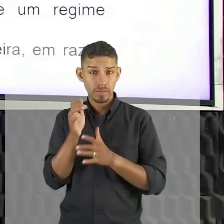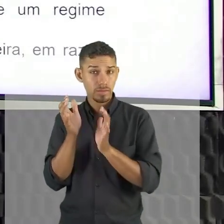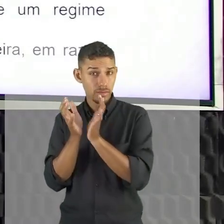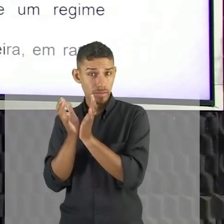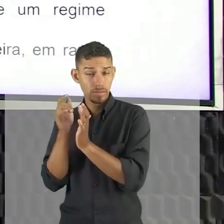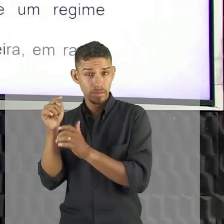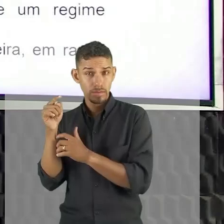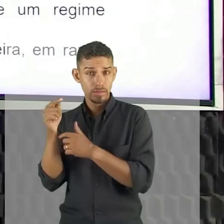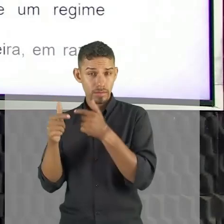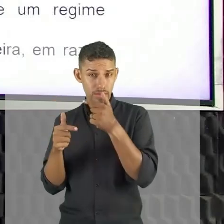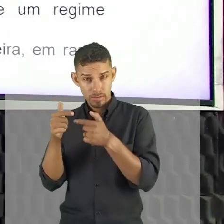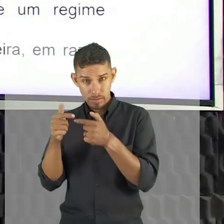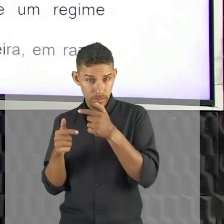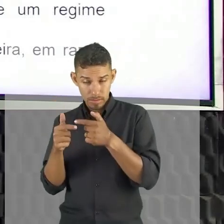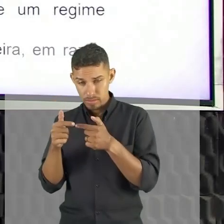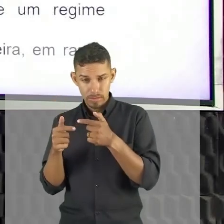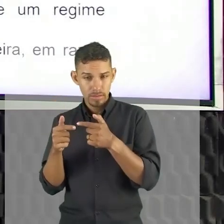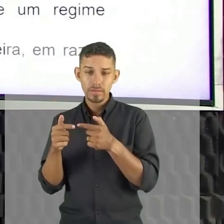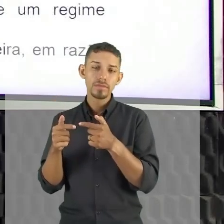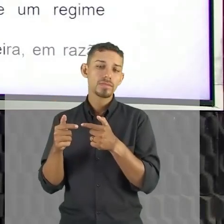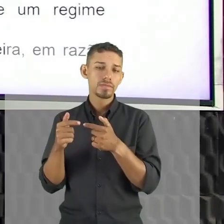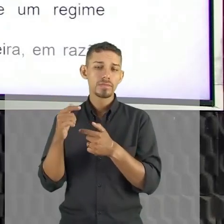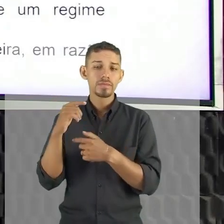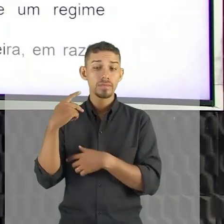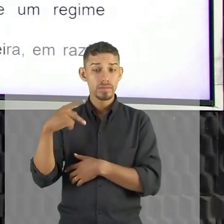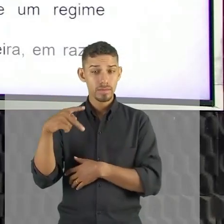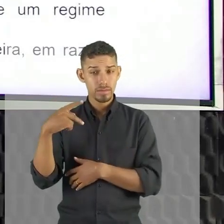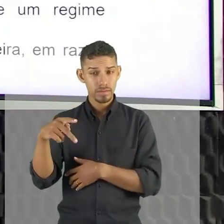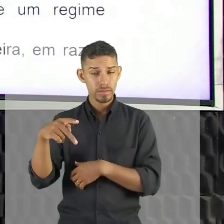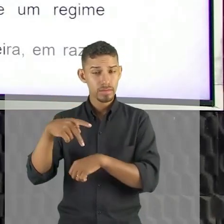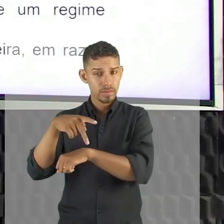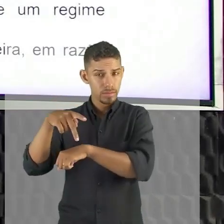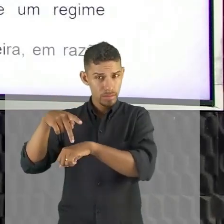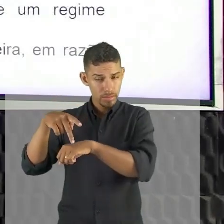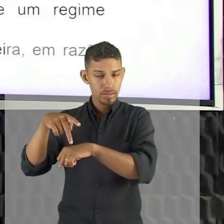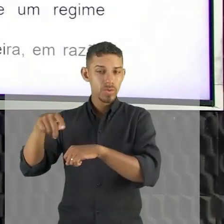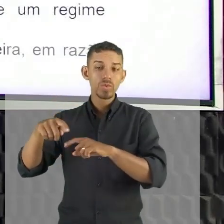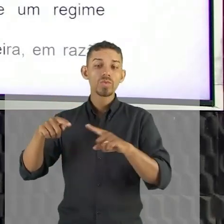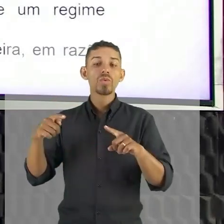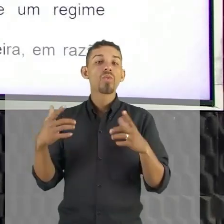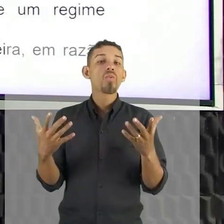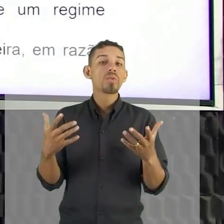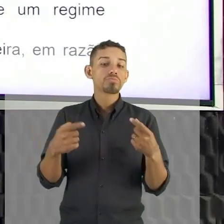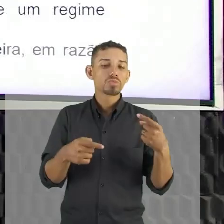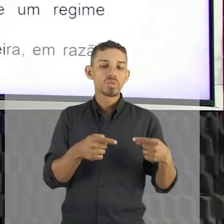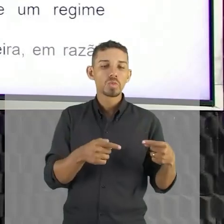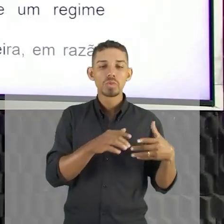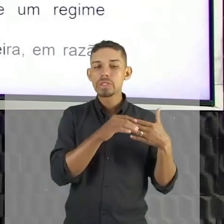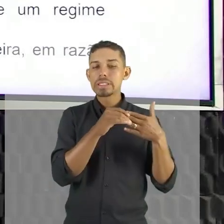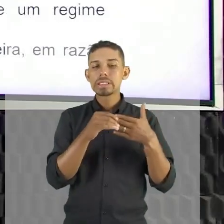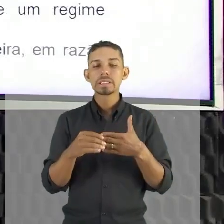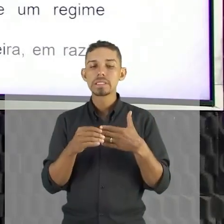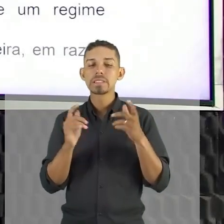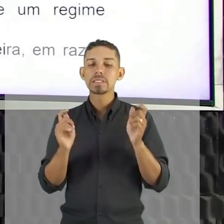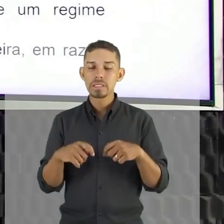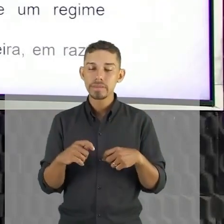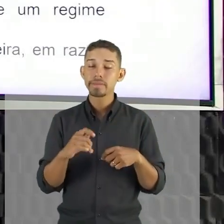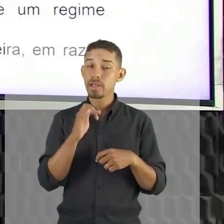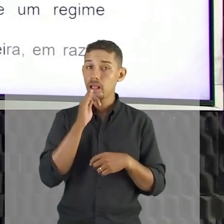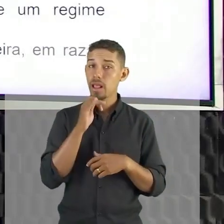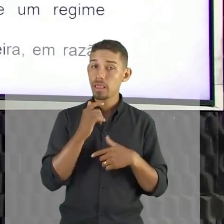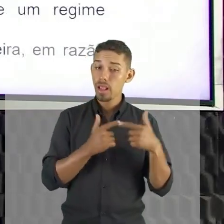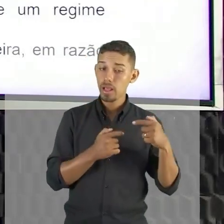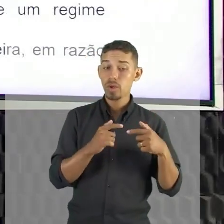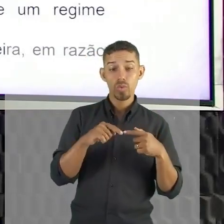ela especifica, ela quer saber quais foram as conotações políticas que trouxeram, a partir da